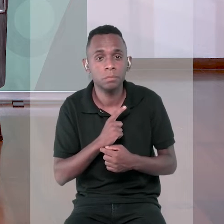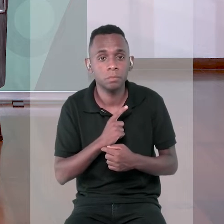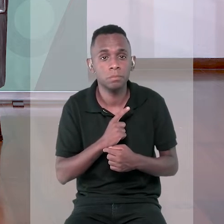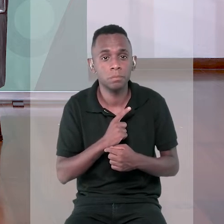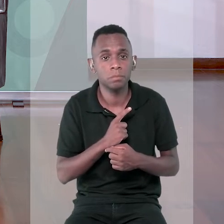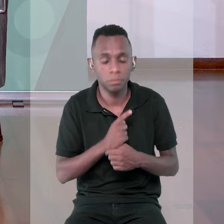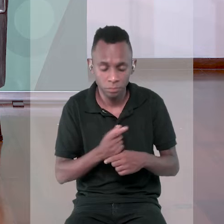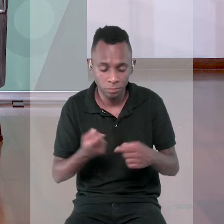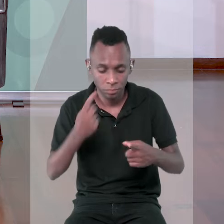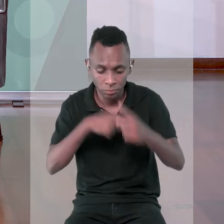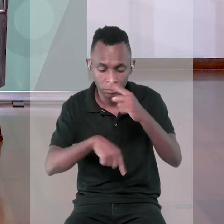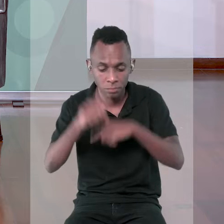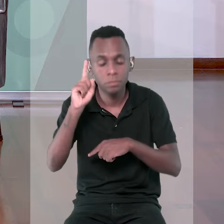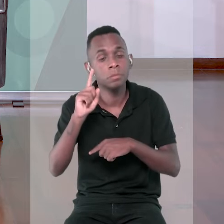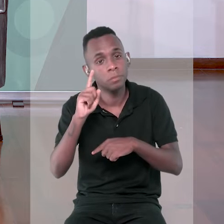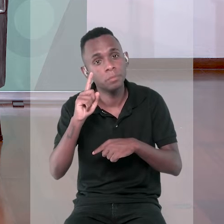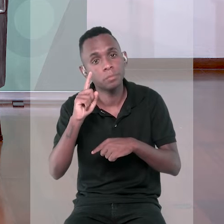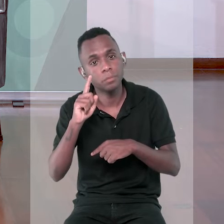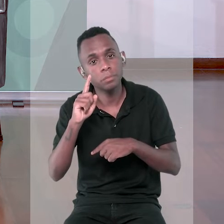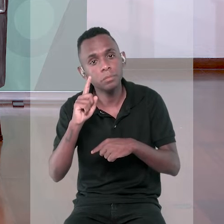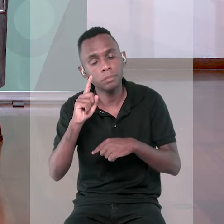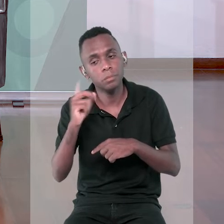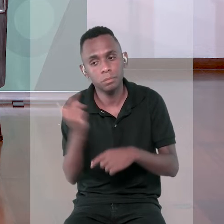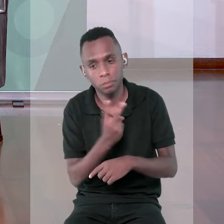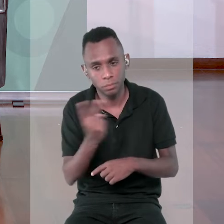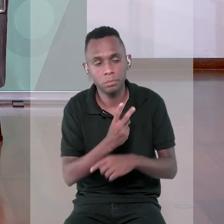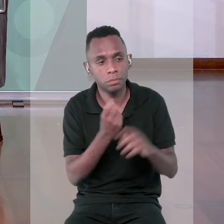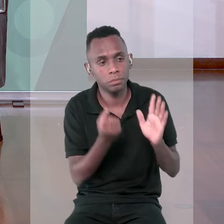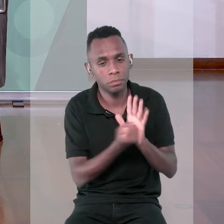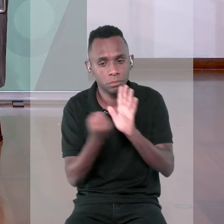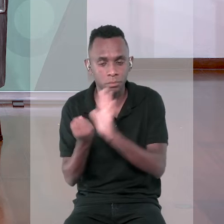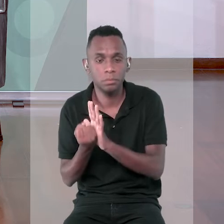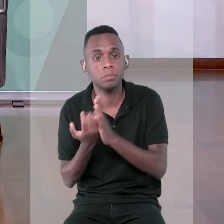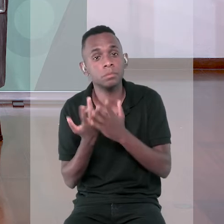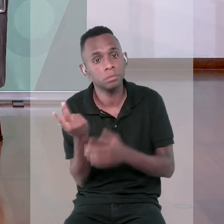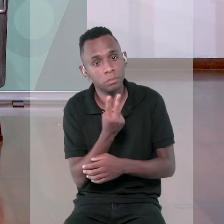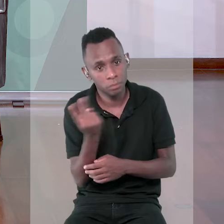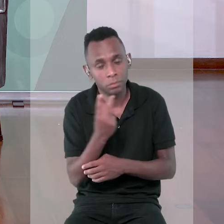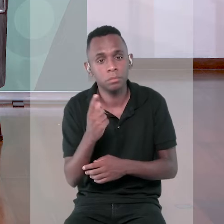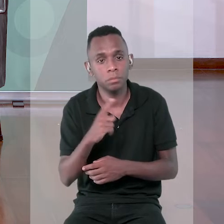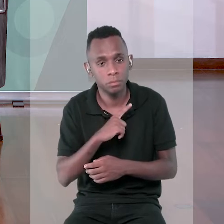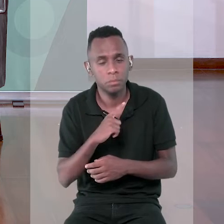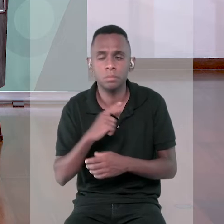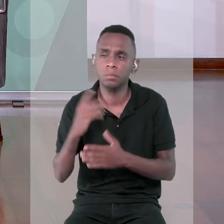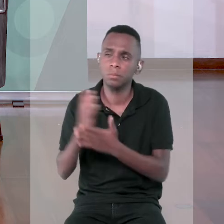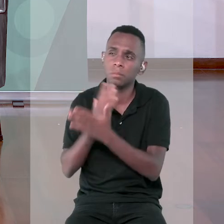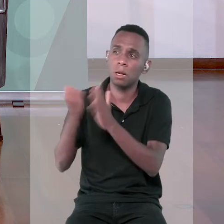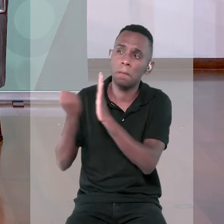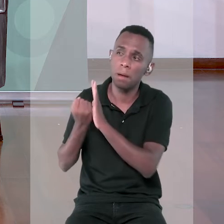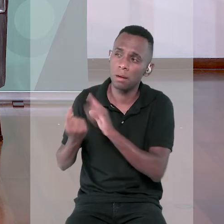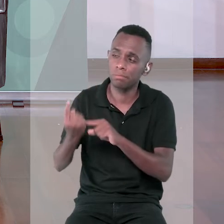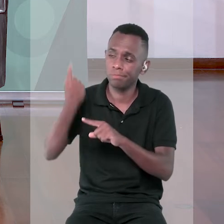de restaurador e de revolucionário no sentido do senso comum. Elas têm algo de arcaico e de